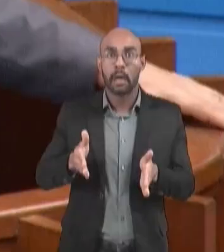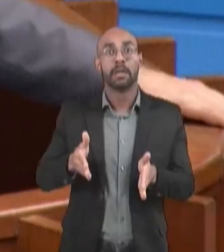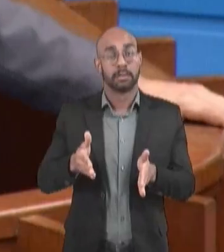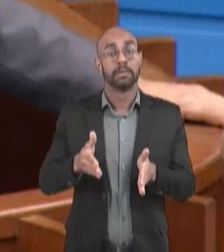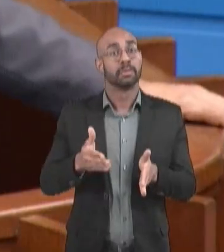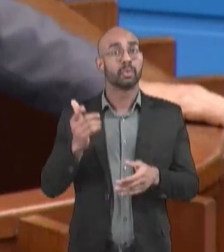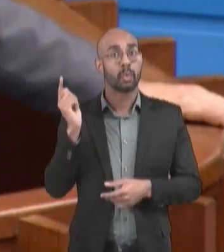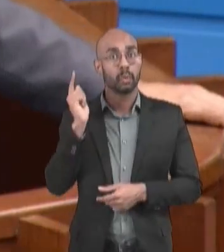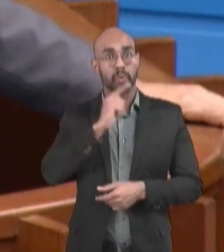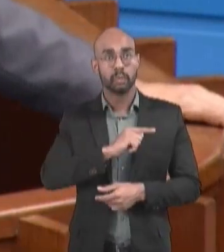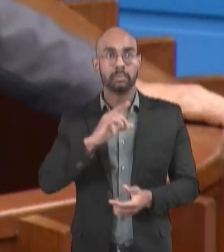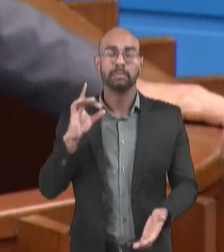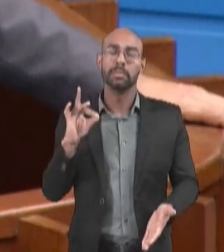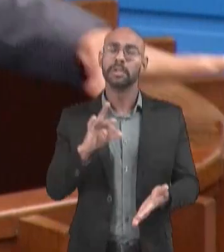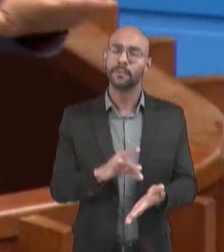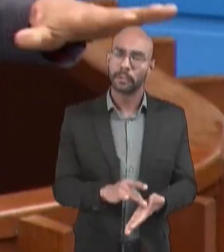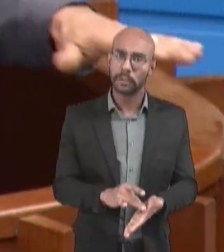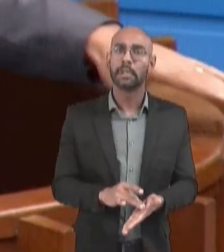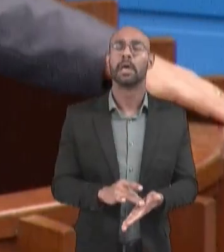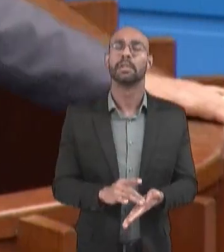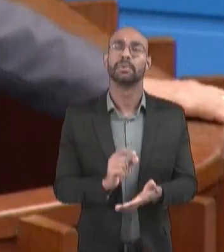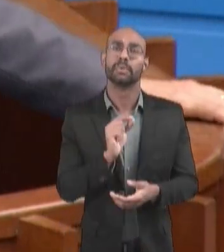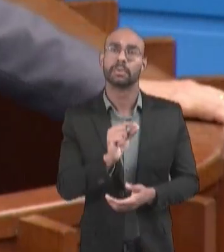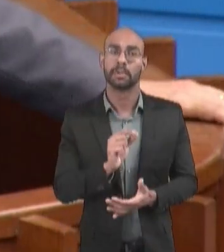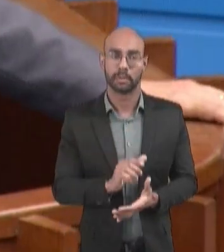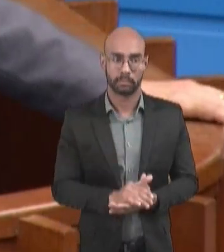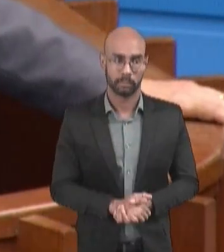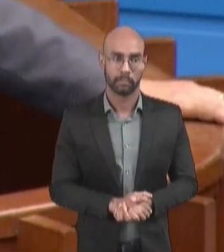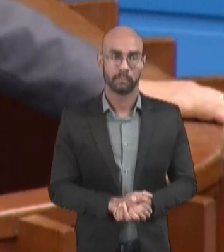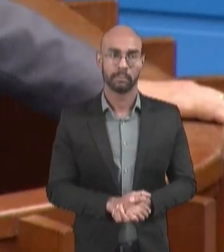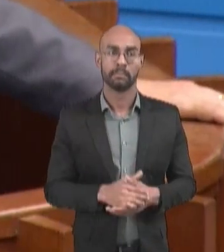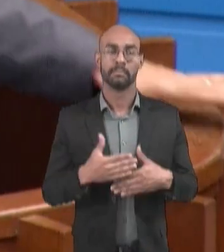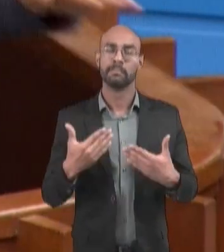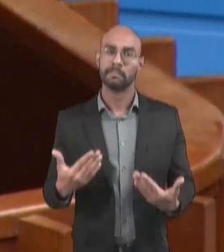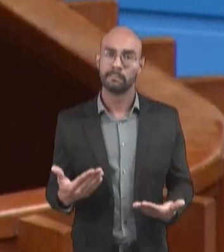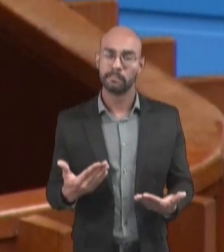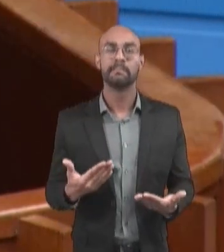distante, promovamos aí o princípio da